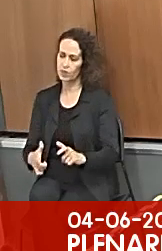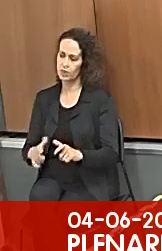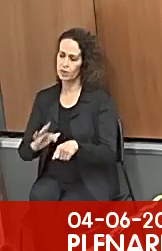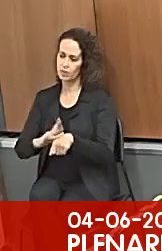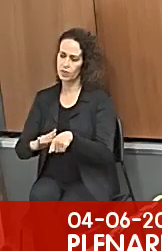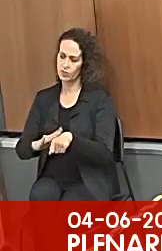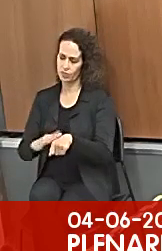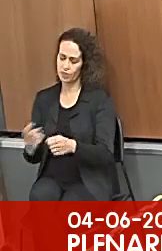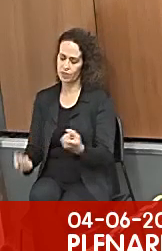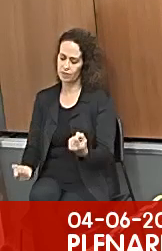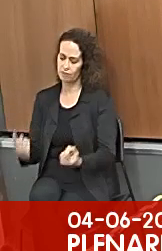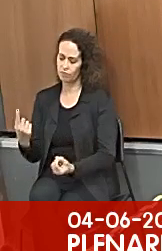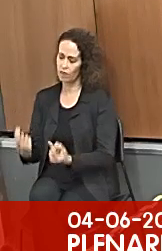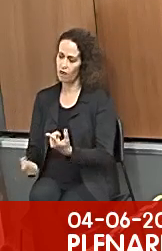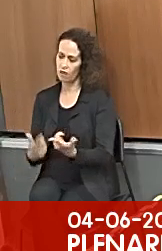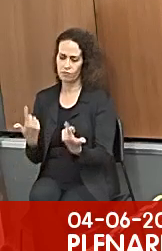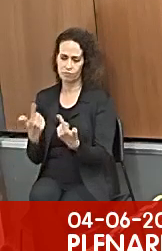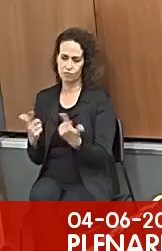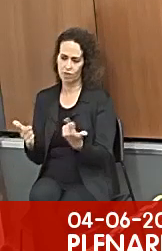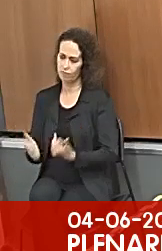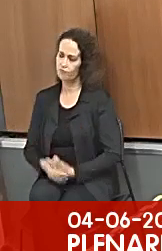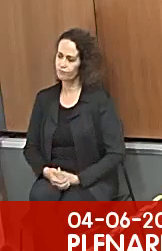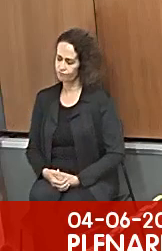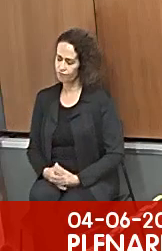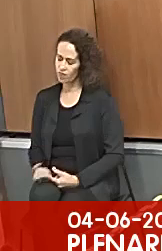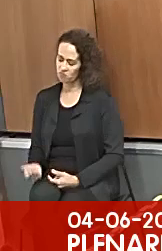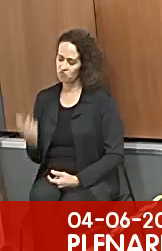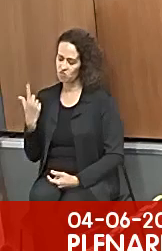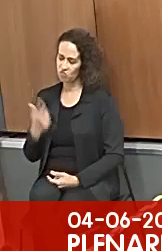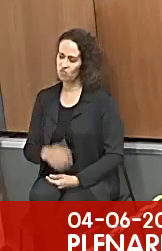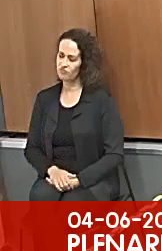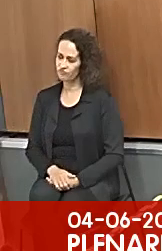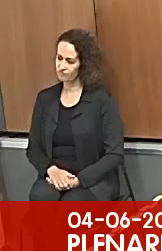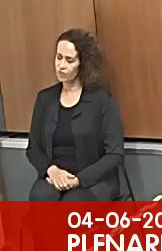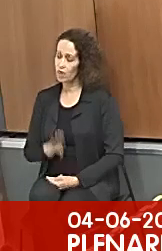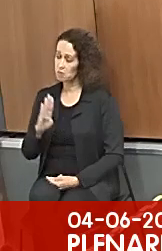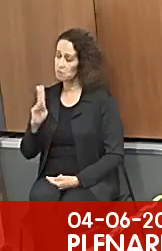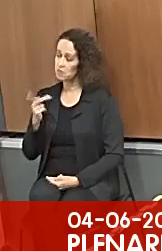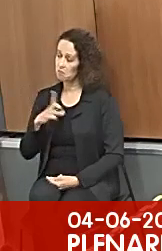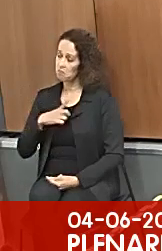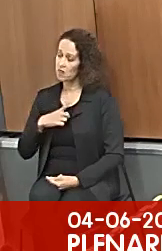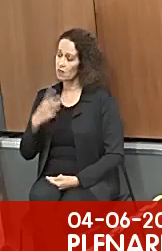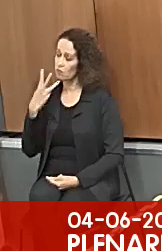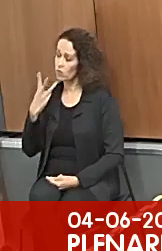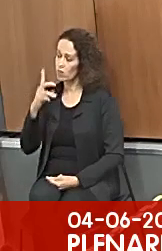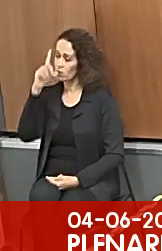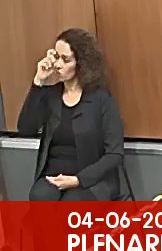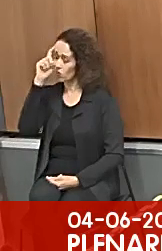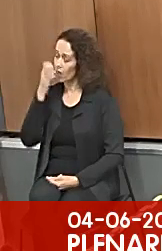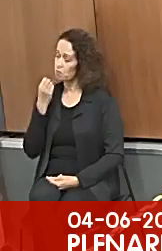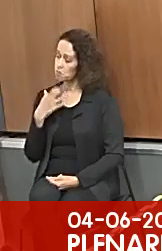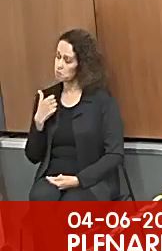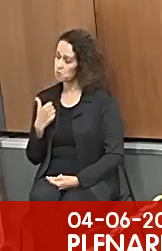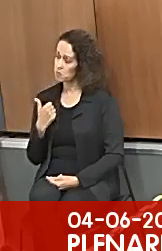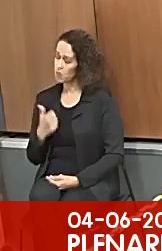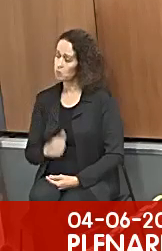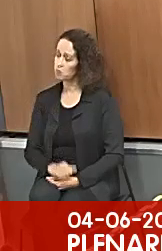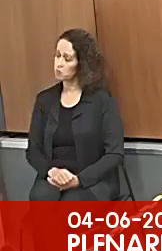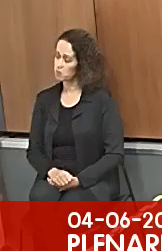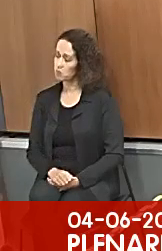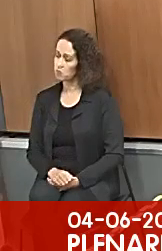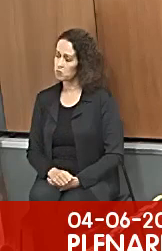as doenças. É um absurdo. Nós temos em Belo Horizonte 3 hospitais qualificados,